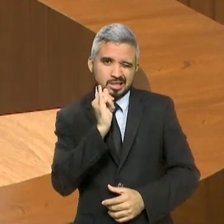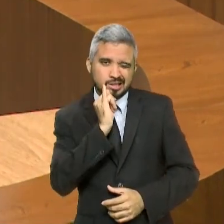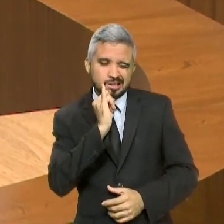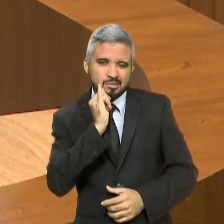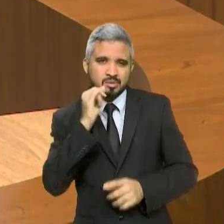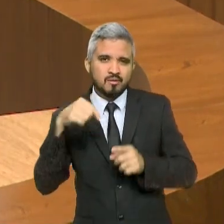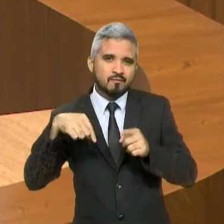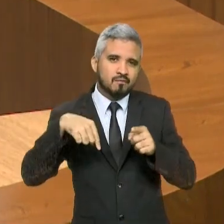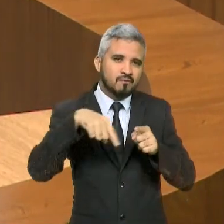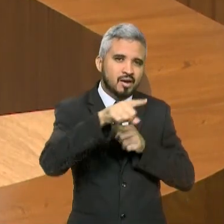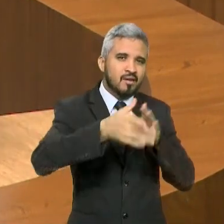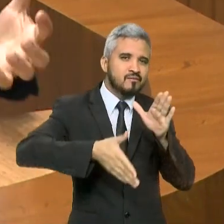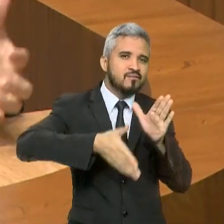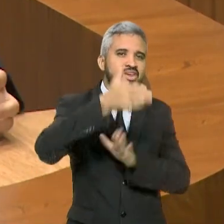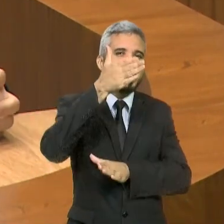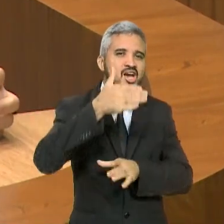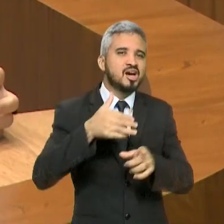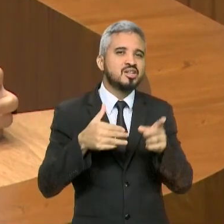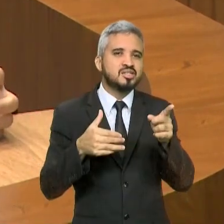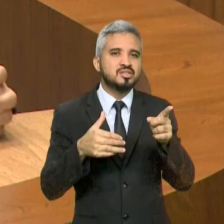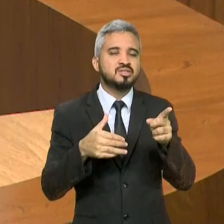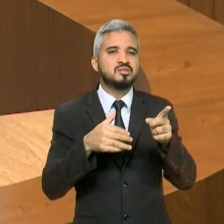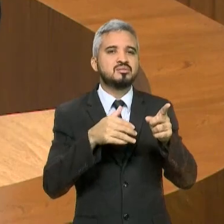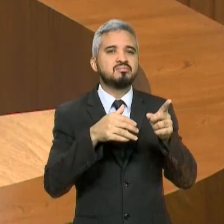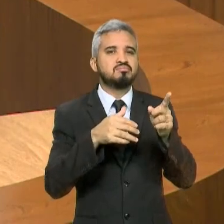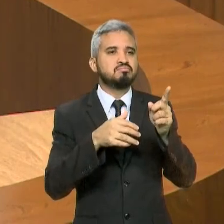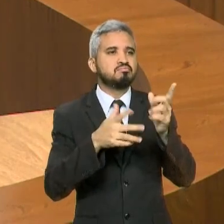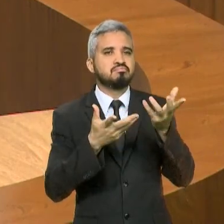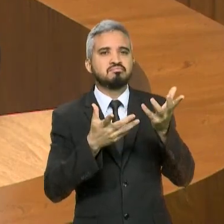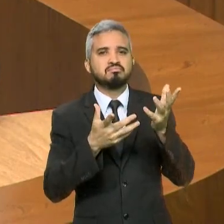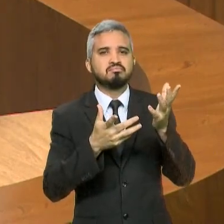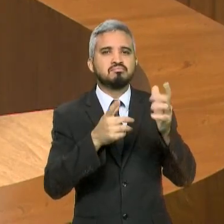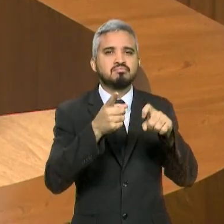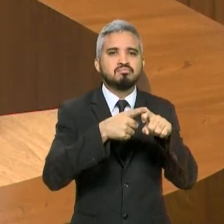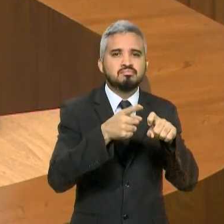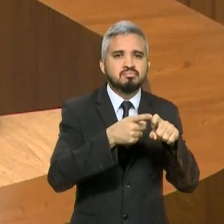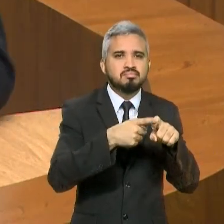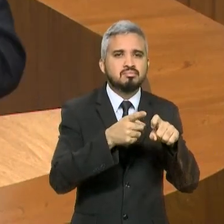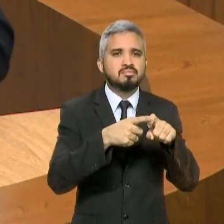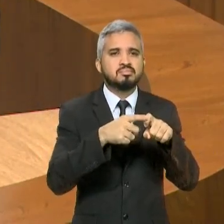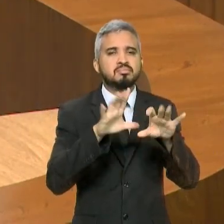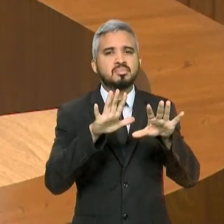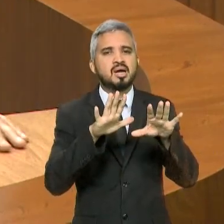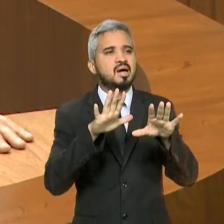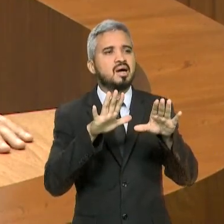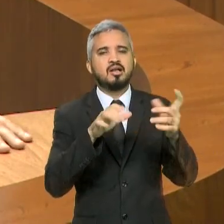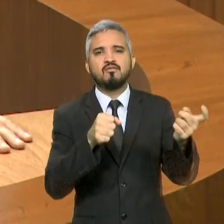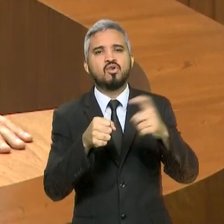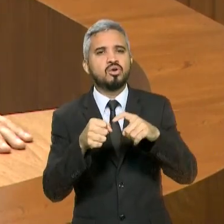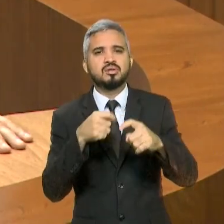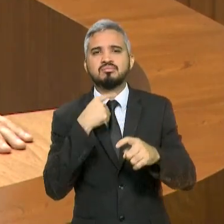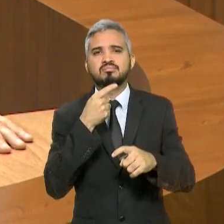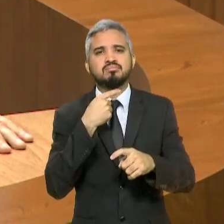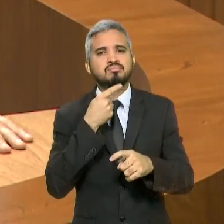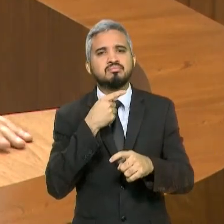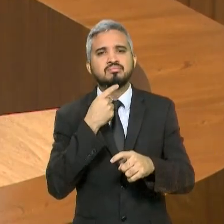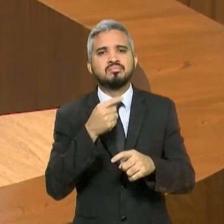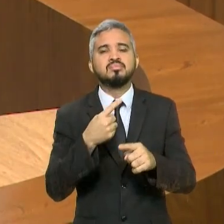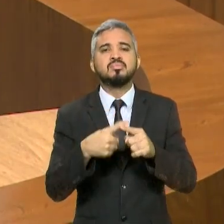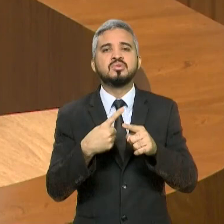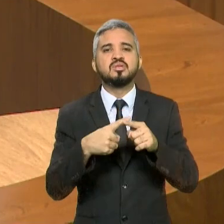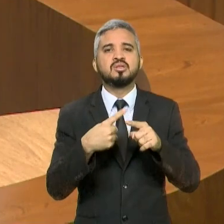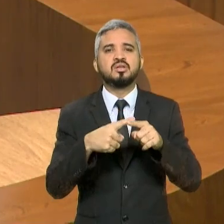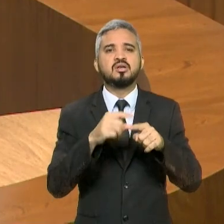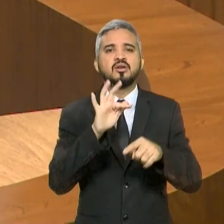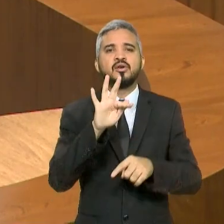pela questão da maré? Não consegue ter ferry 24 horas por dia? Então,